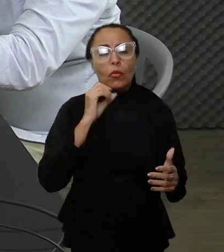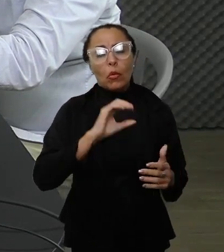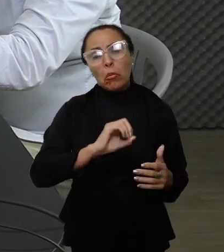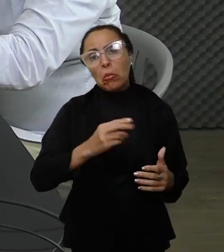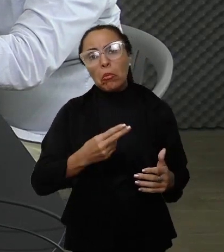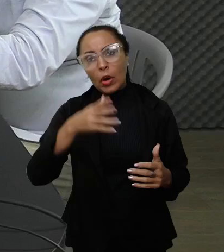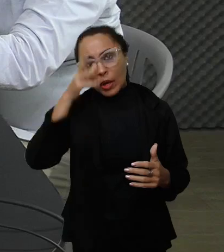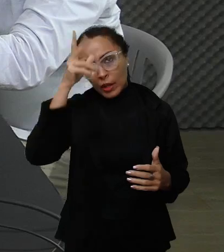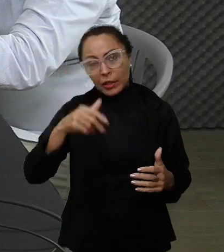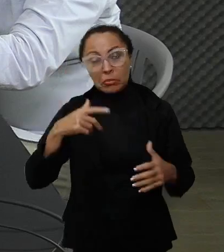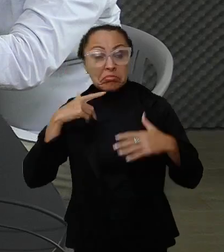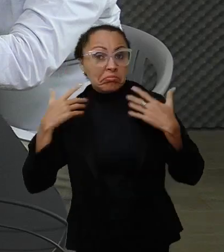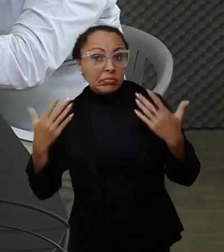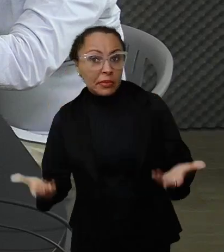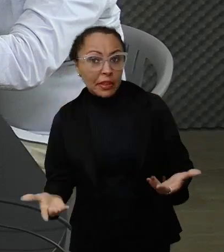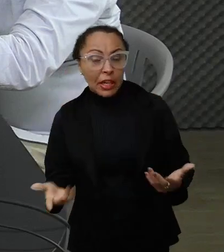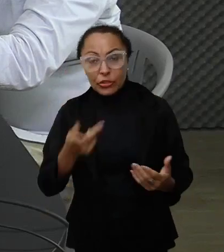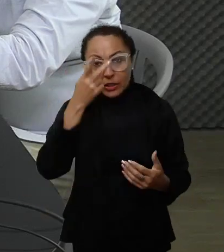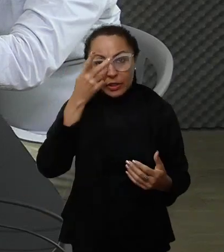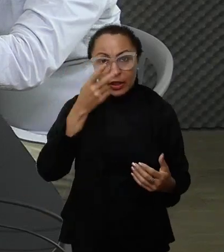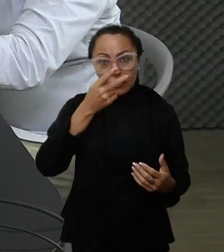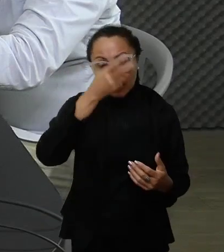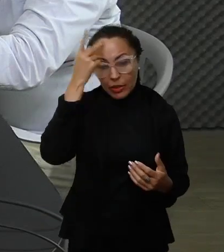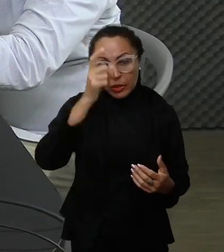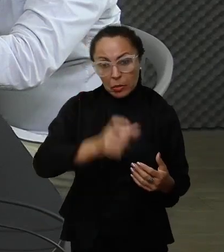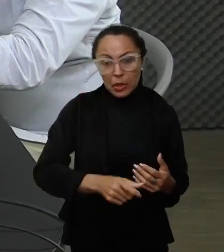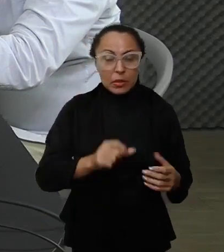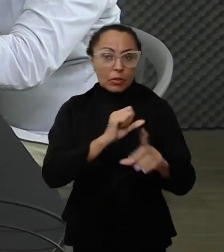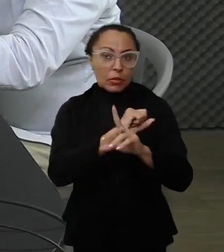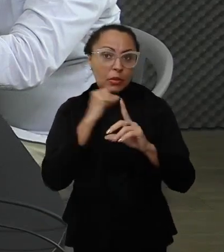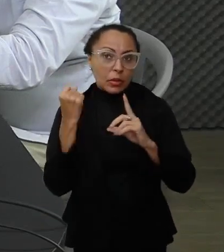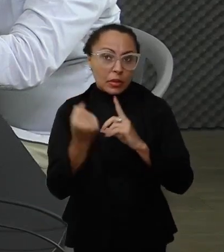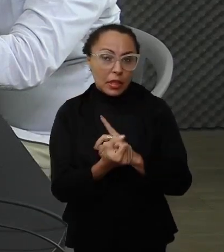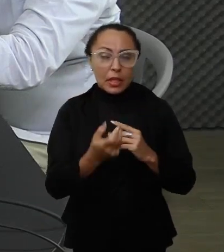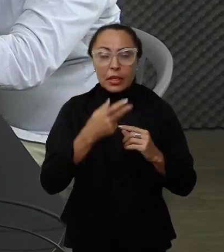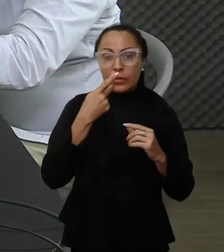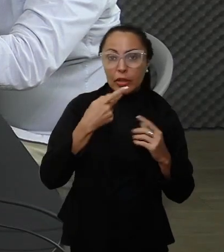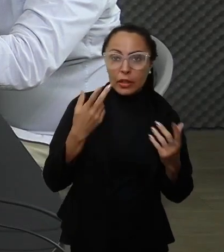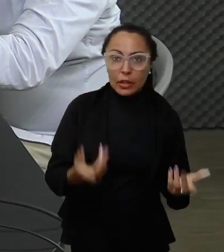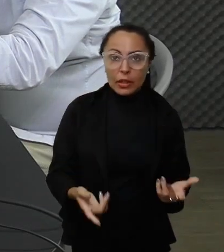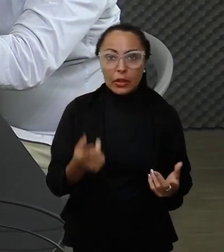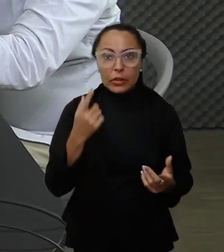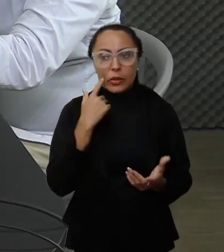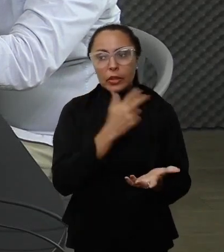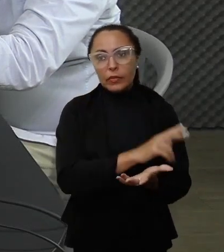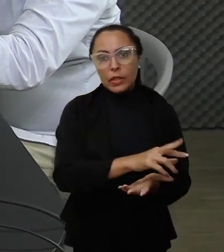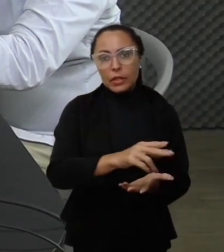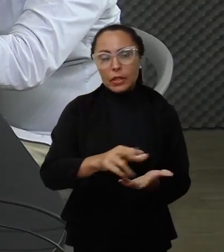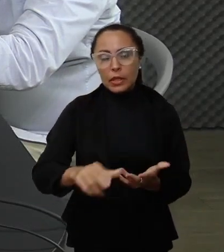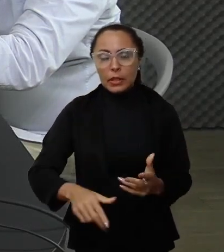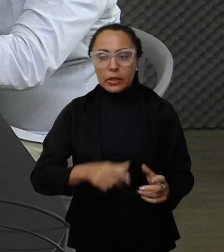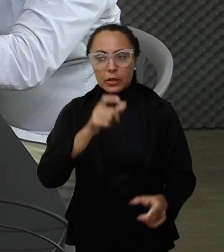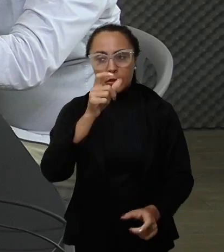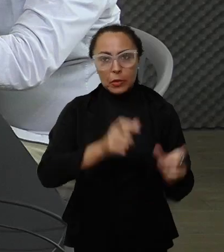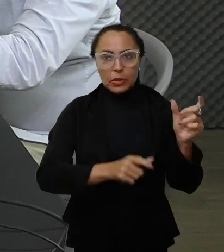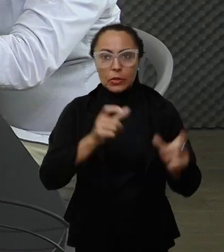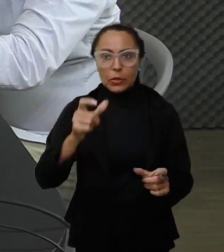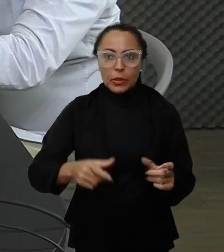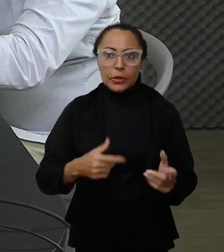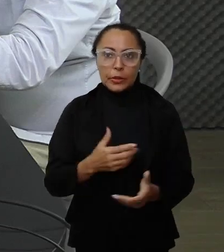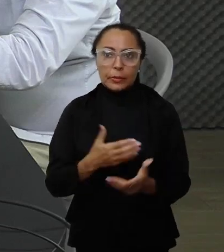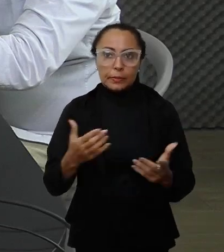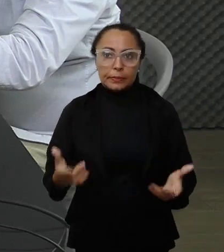Hugo? Porque a gente está falando de pessoas, a gente está falando de sociedade, a gente está falando de uma diversidade incrível, de pessoas com vários tipos